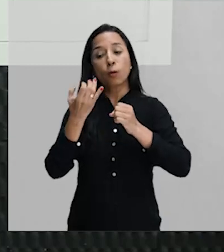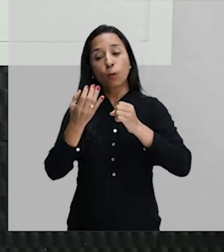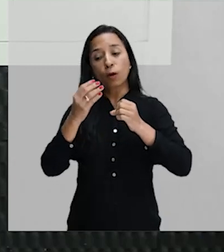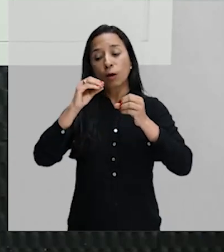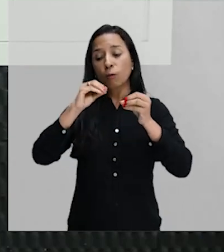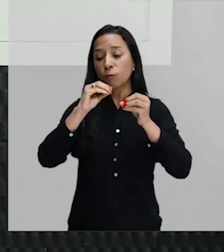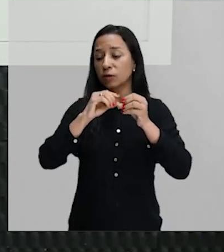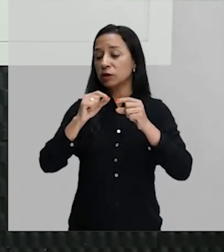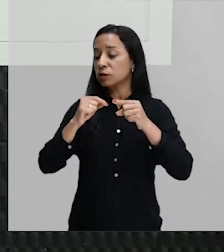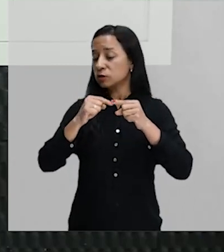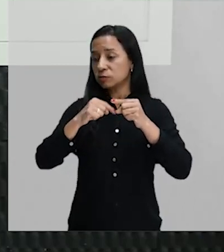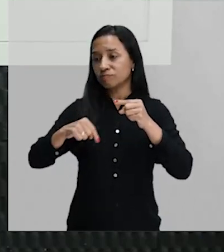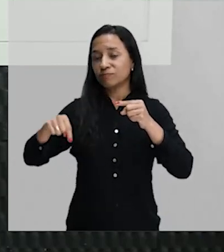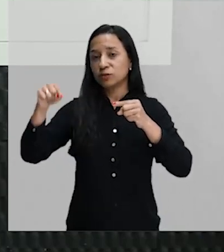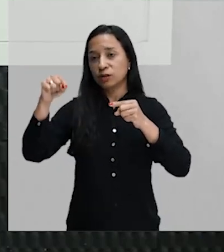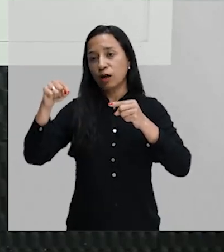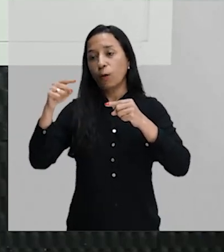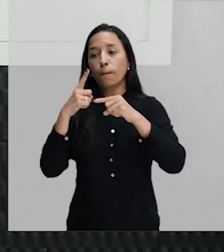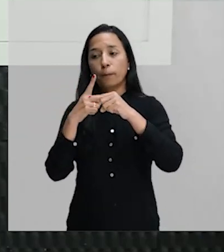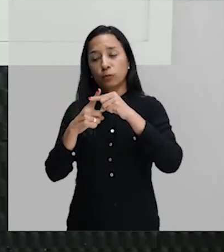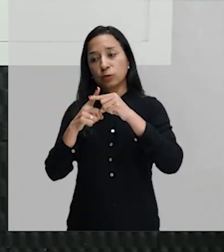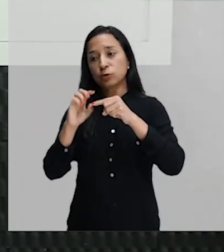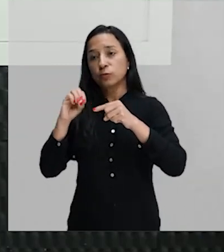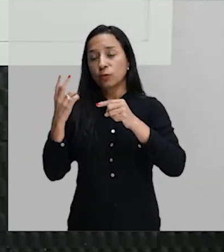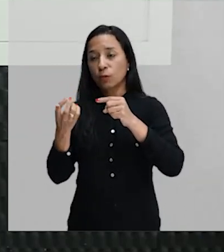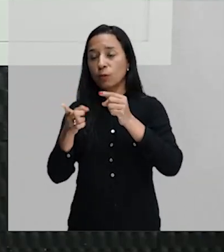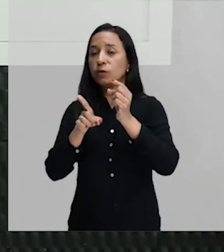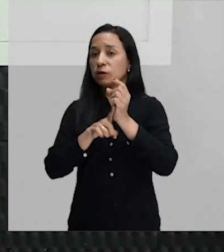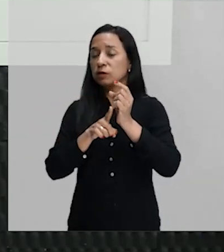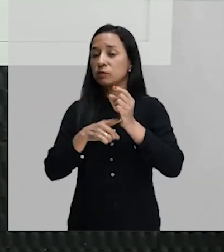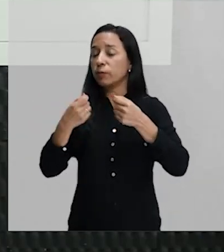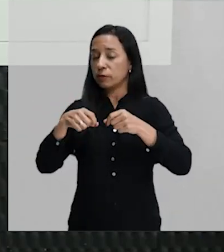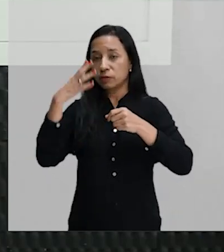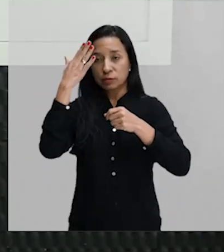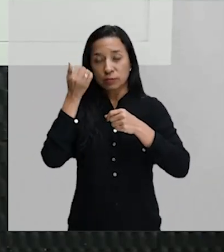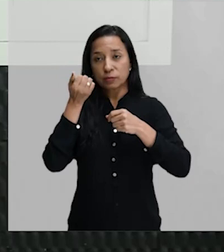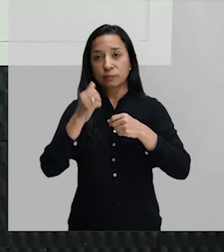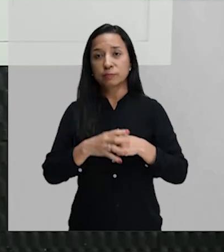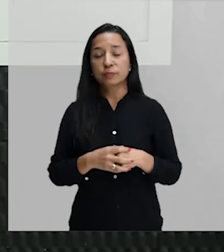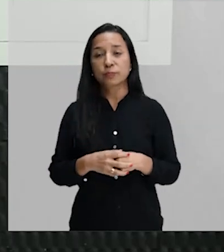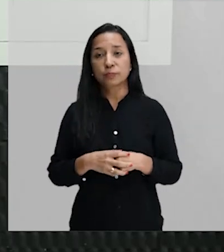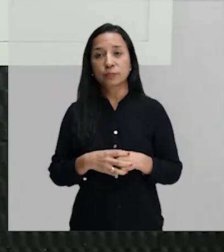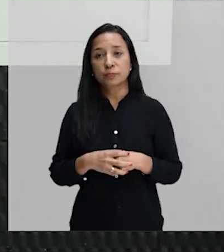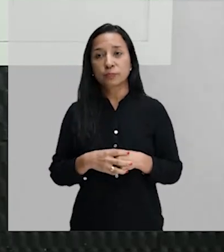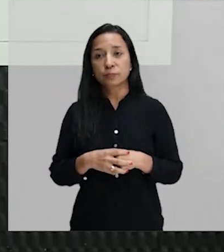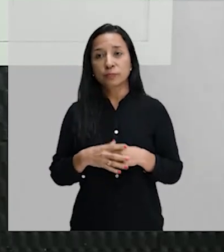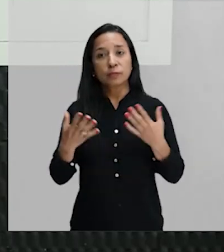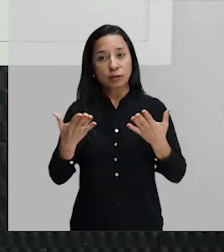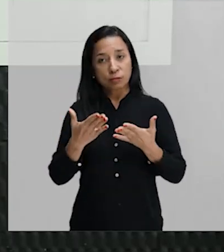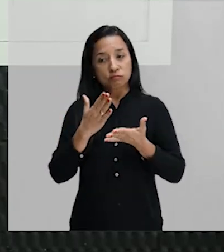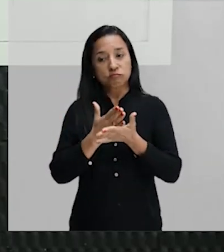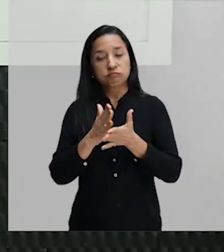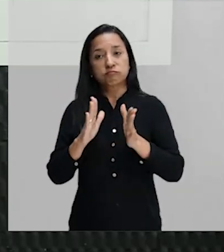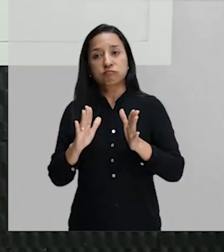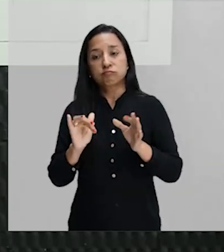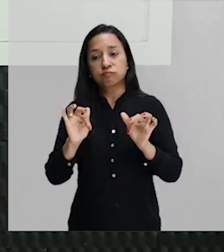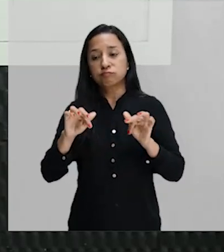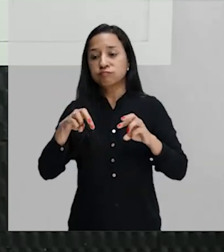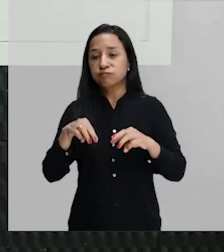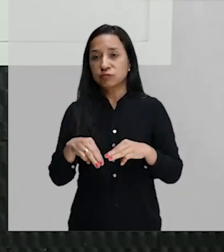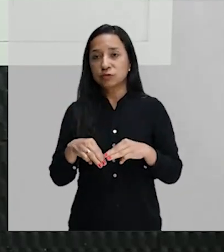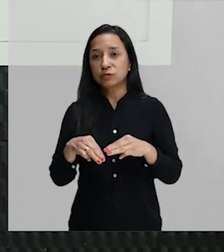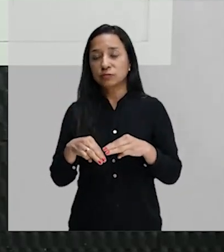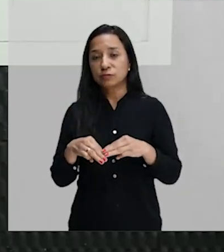está, certo? Para saber se é positivo ou é negativo. Certinho? Galera, e para finalizar isso aqui, a